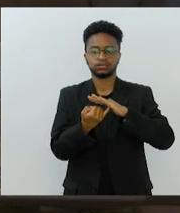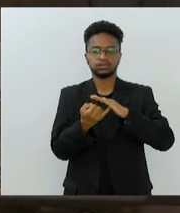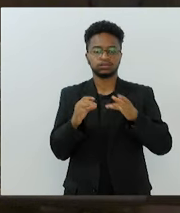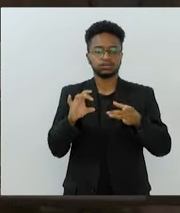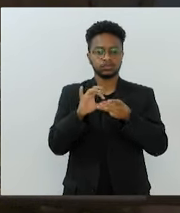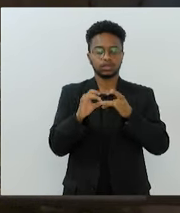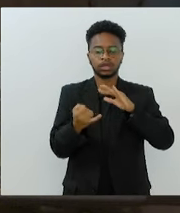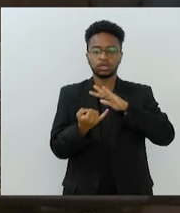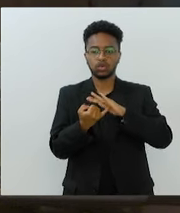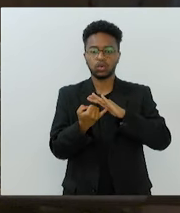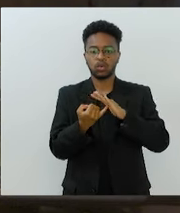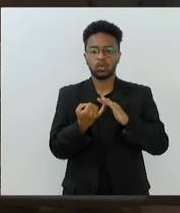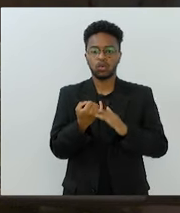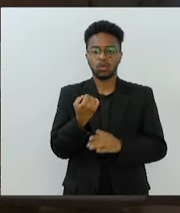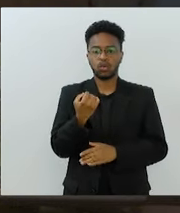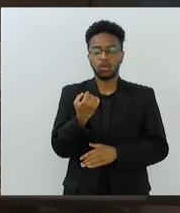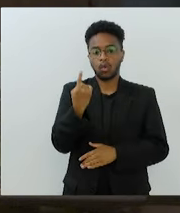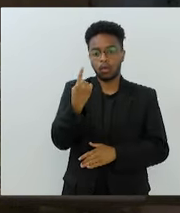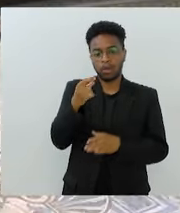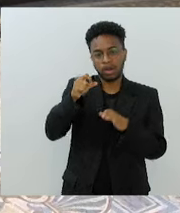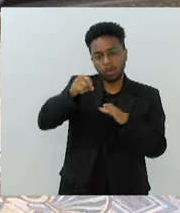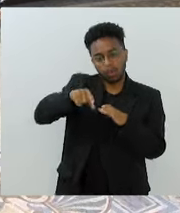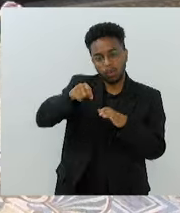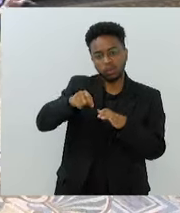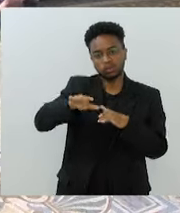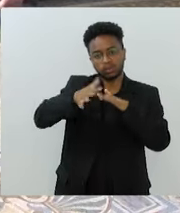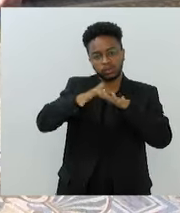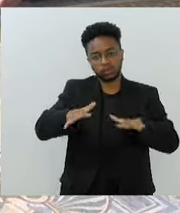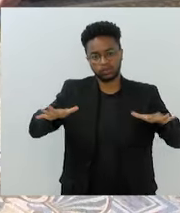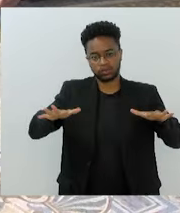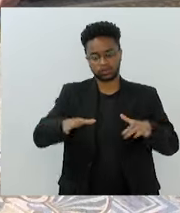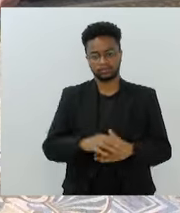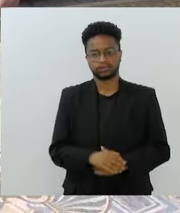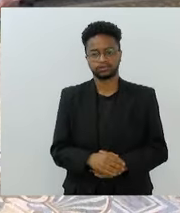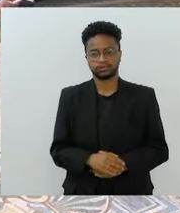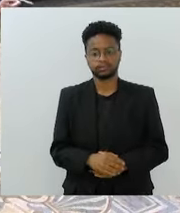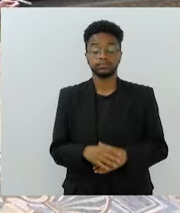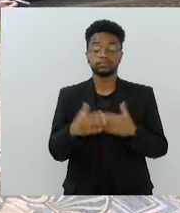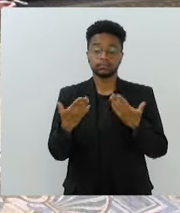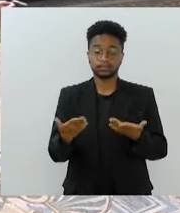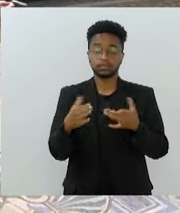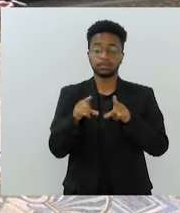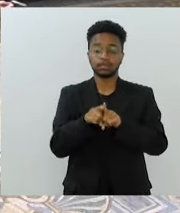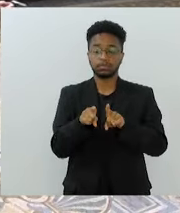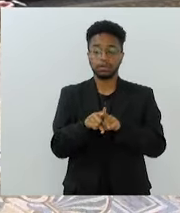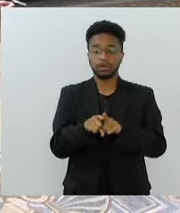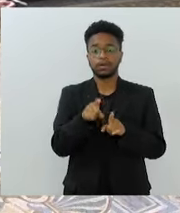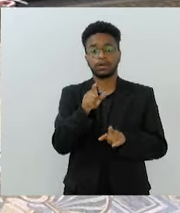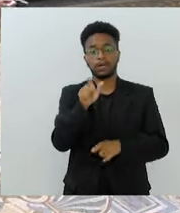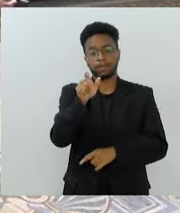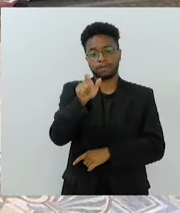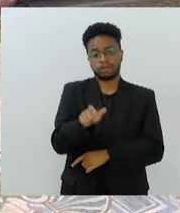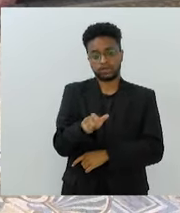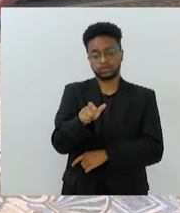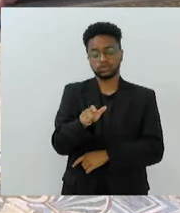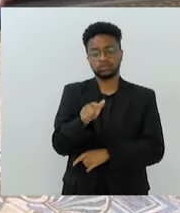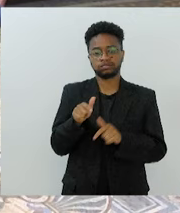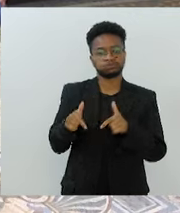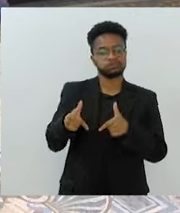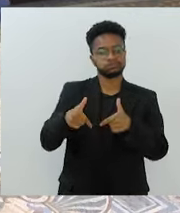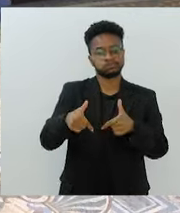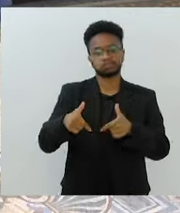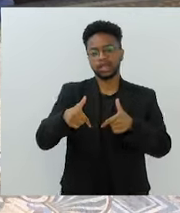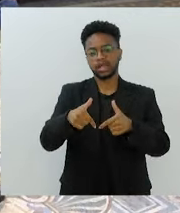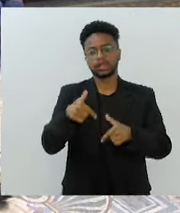Uma gota no oceano. Então, também uma pessoa que milita,